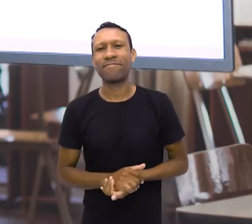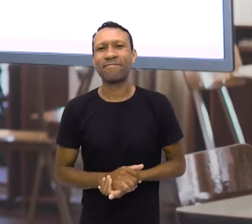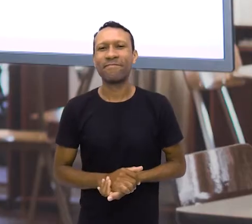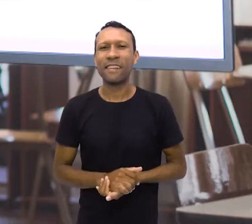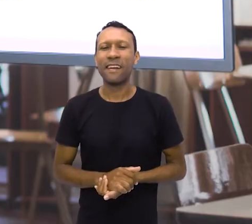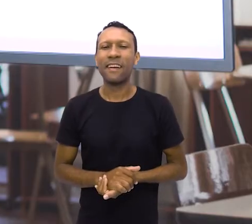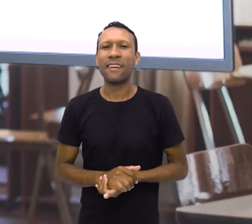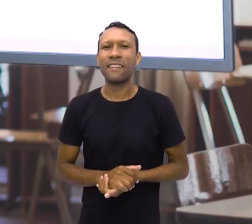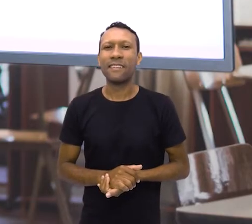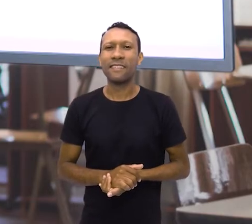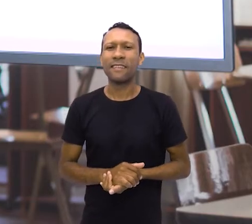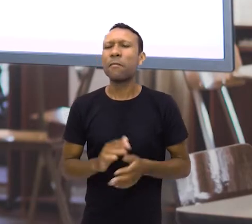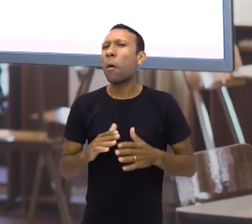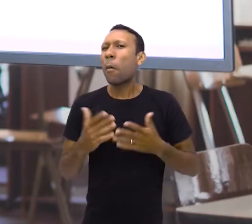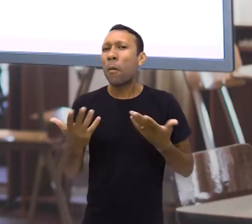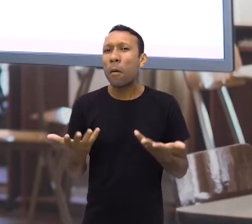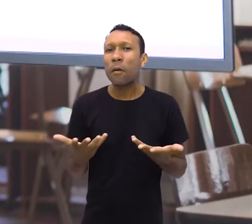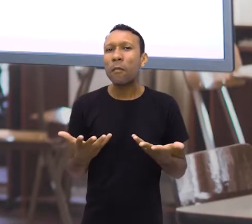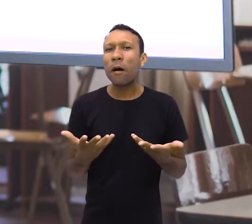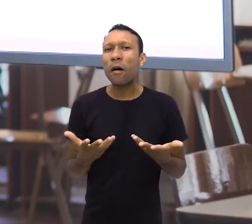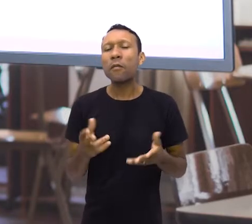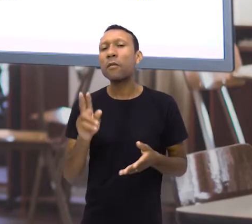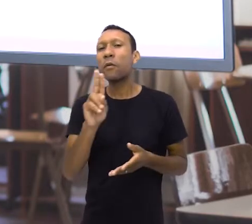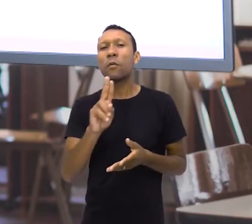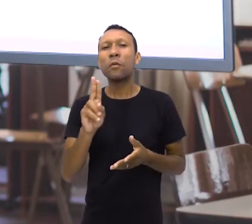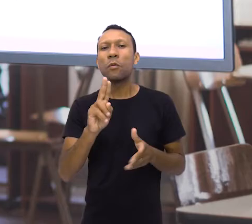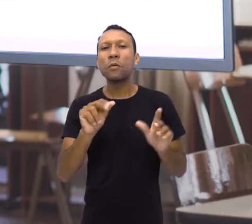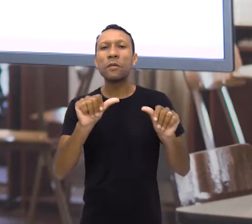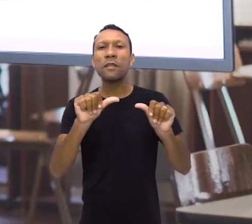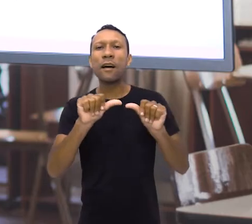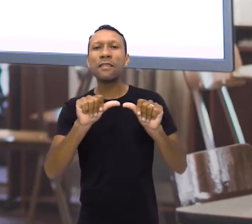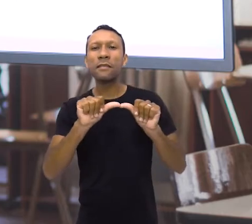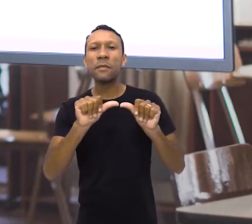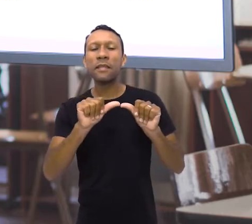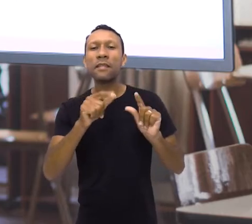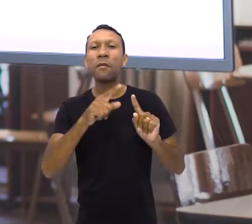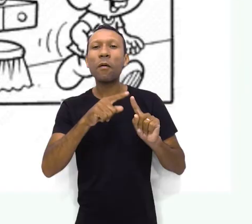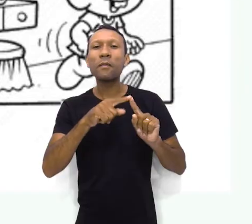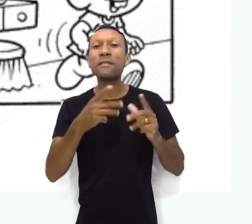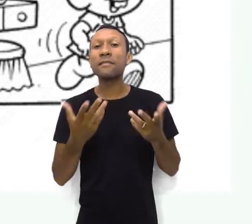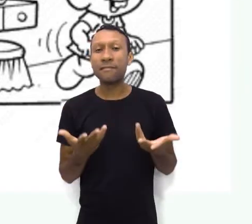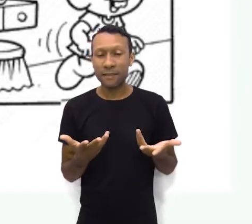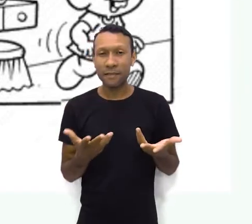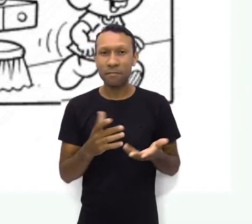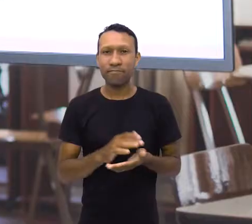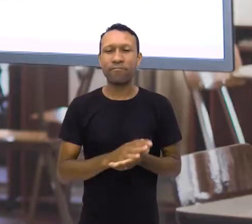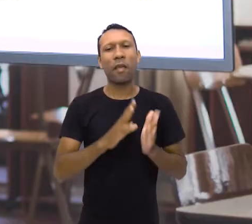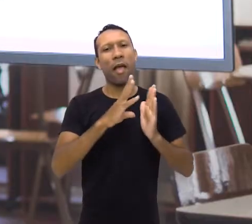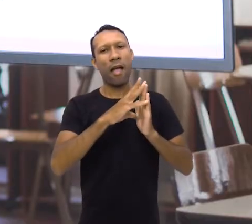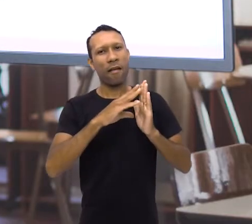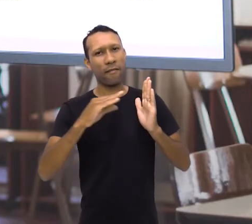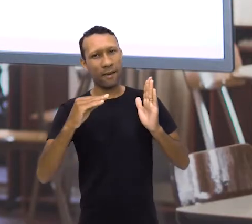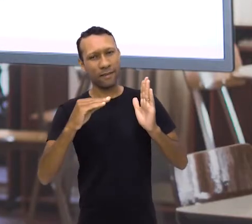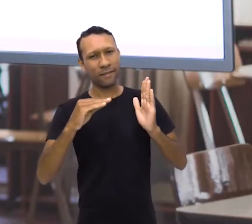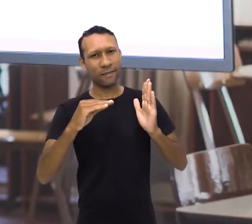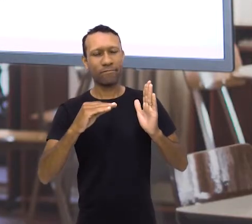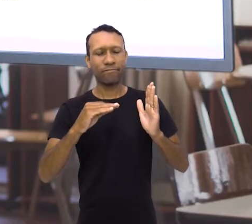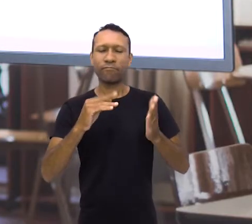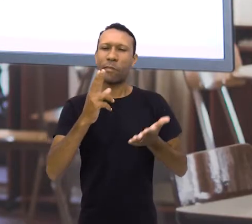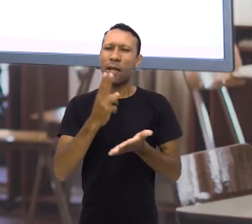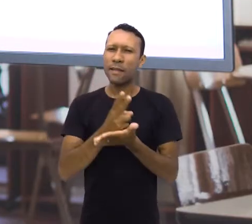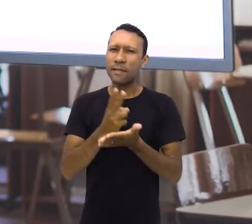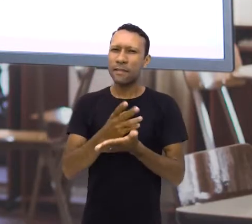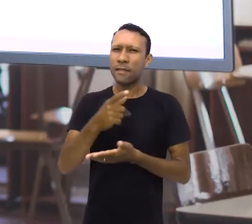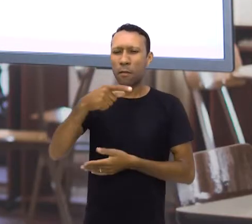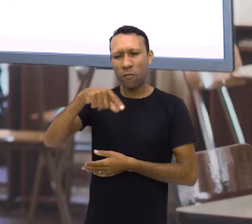bonita. Então, qual foi o tipo de simetria? Reflexão. Então, toda vez que você vai ao